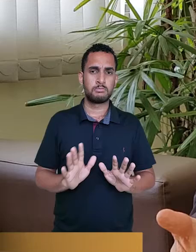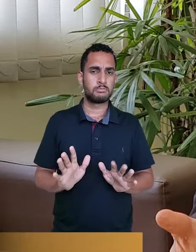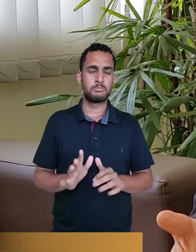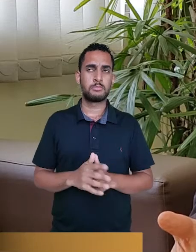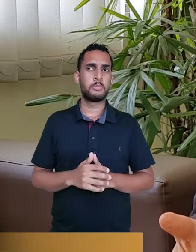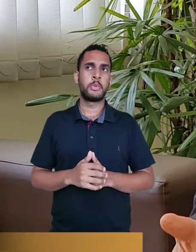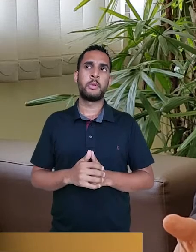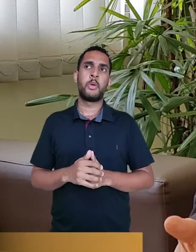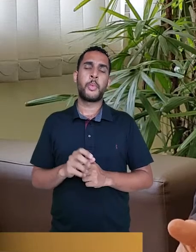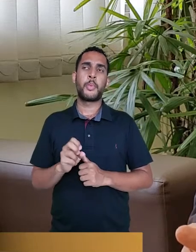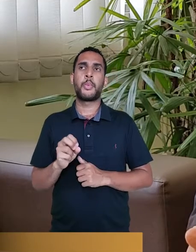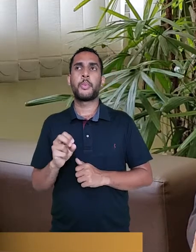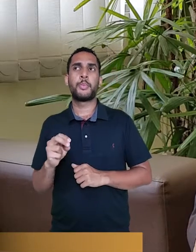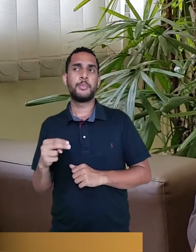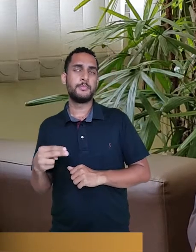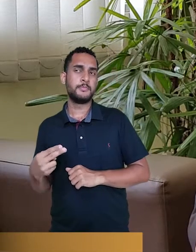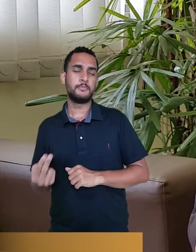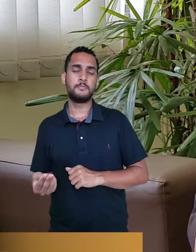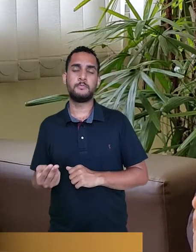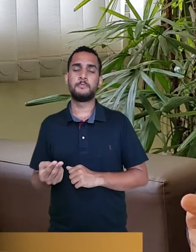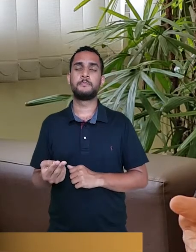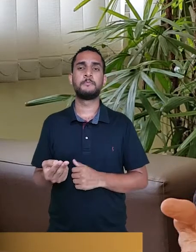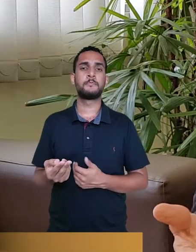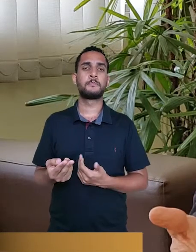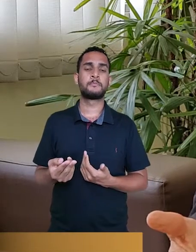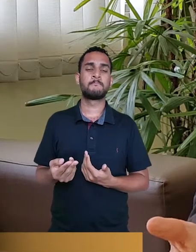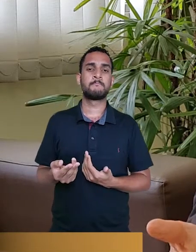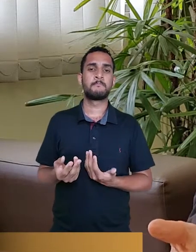estudo, não é